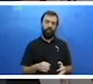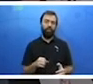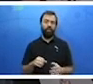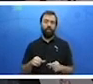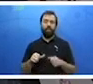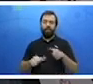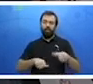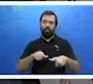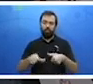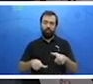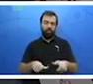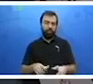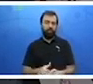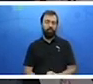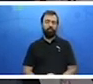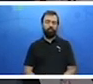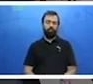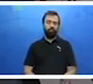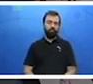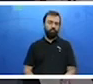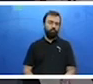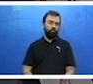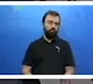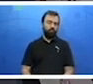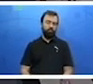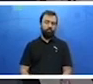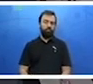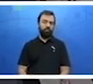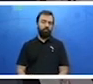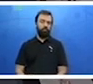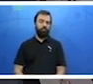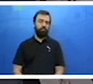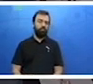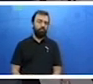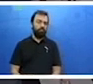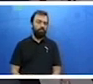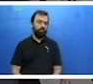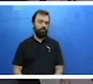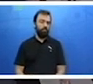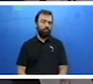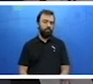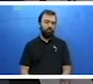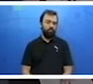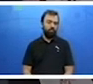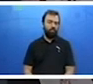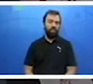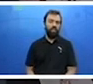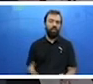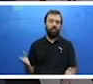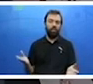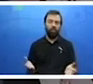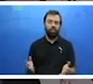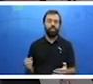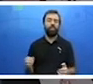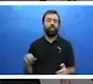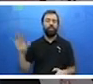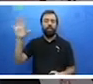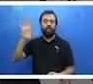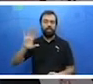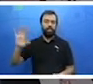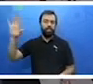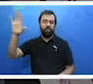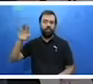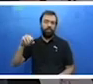região centro-oeste. O que aconteceu de diferente aqui? E a atual região nordeste era dividida